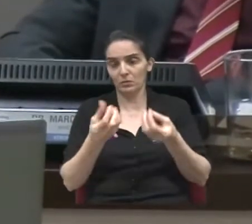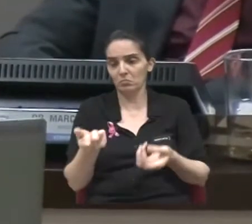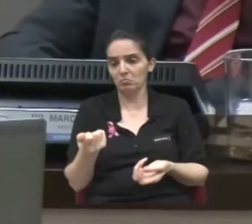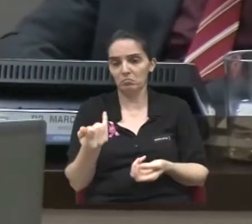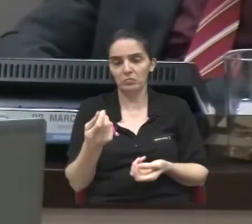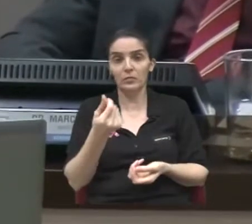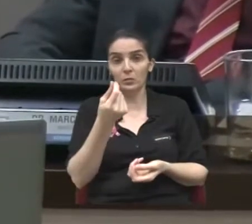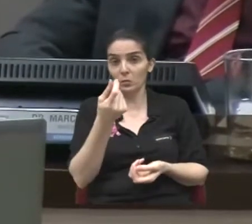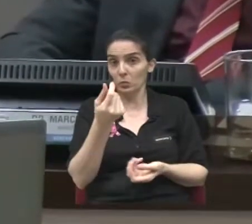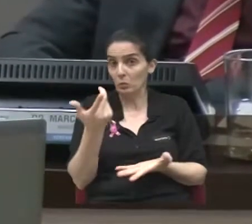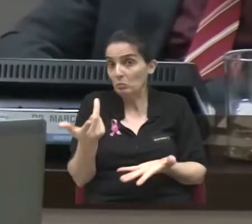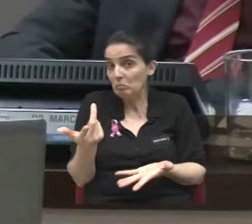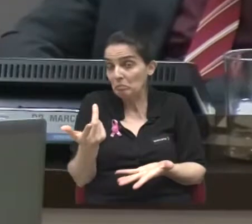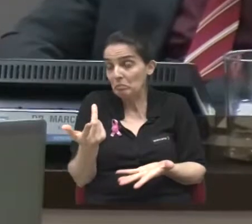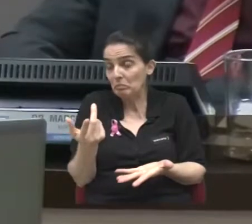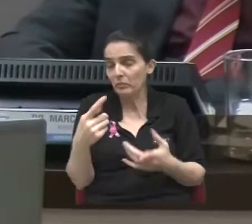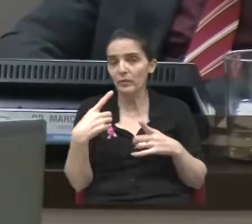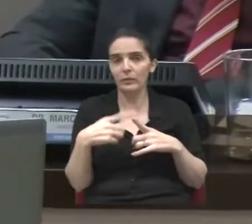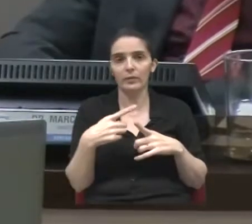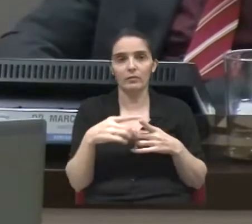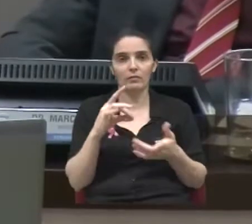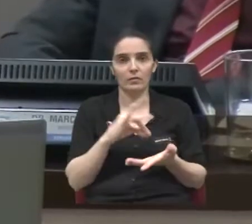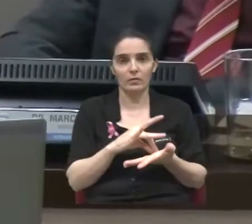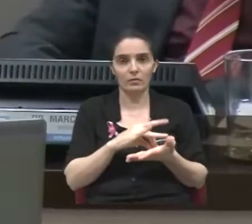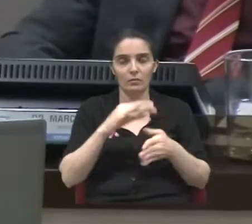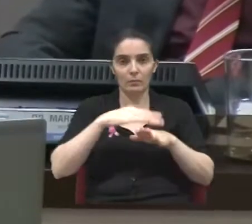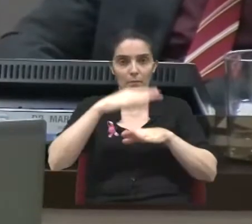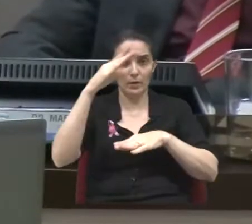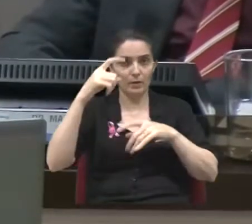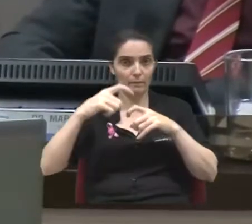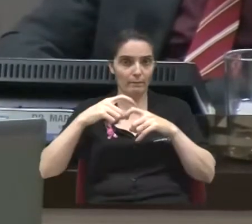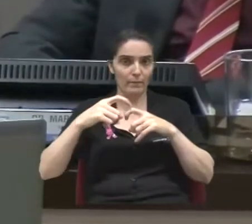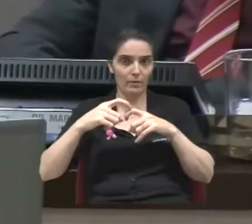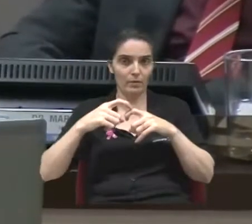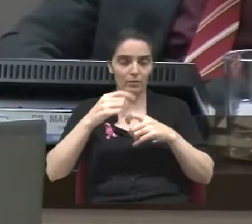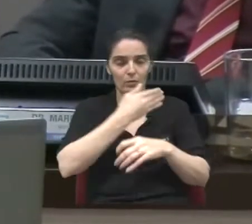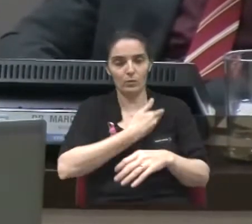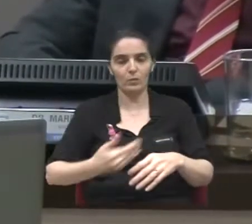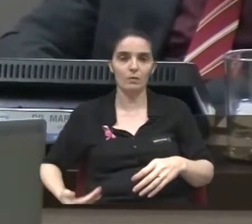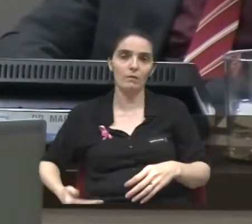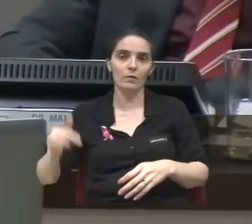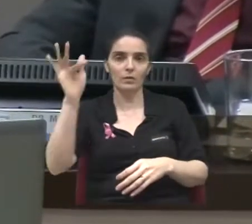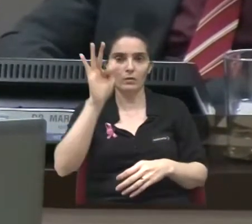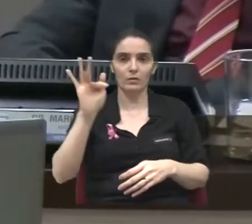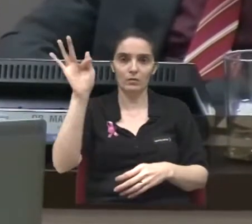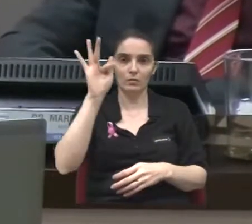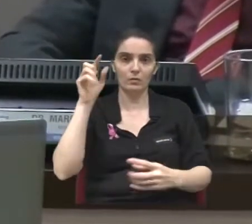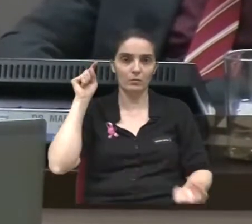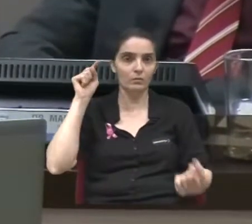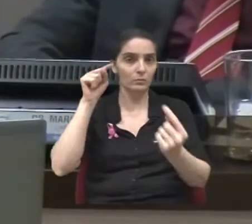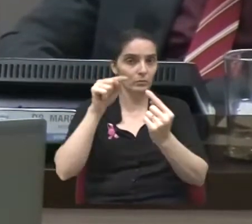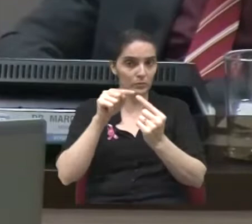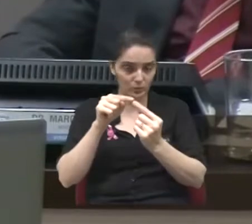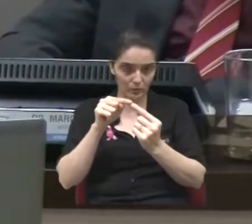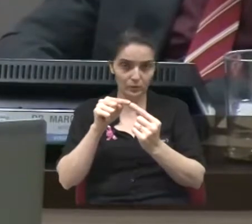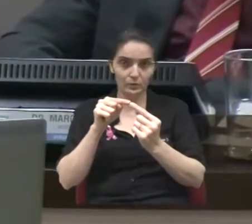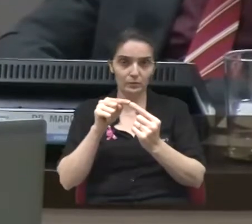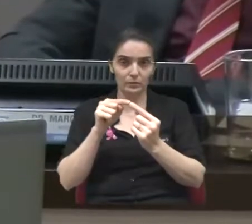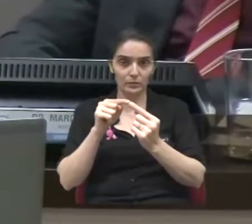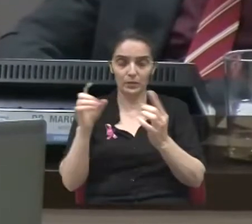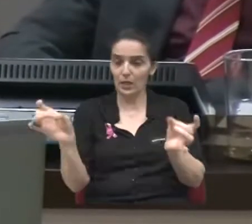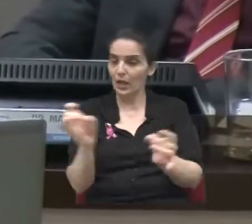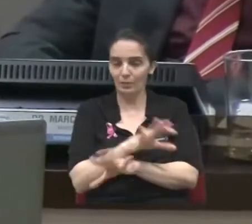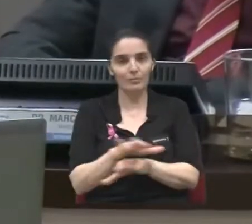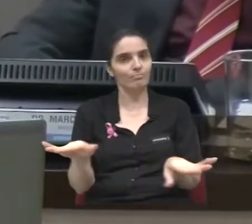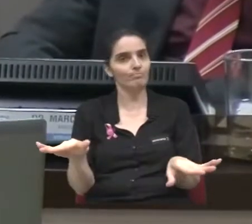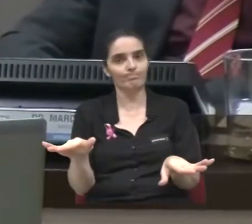Porque, realmente, o programa Mais Médico do governo federal, o intuito dele realmente é acabar. E